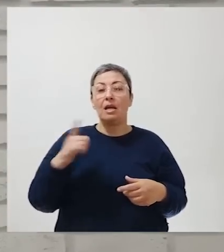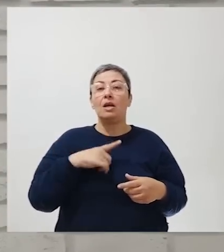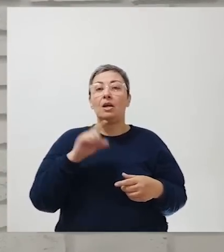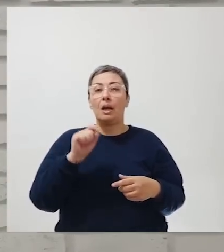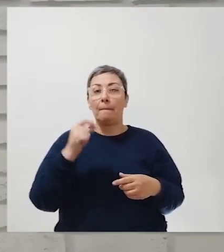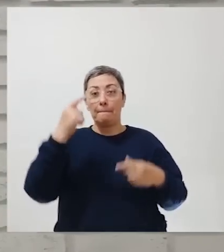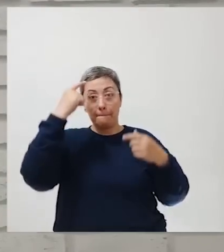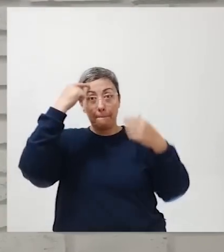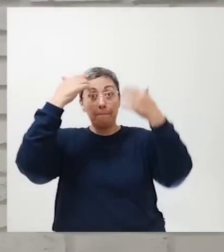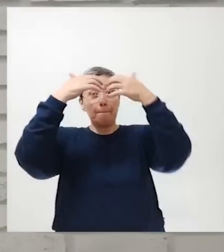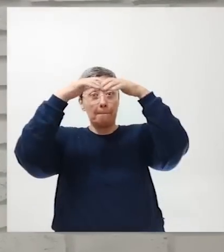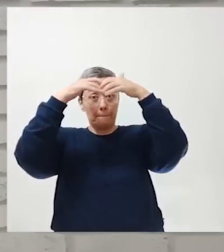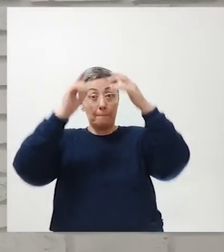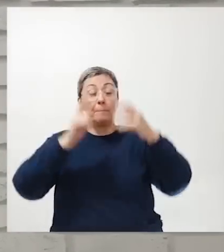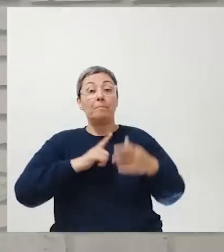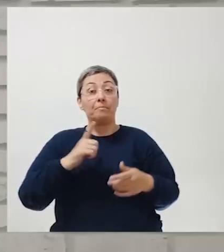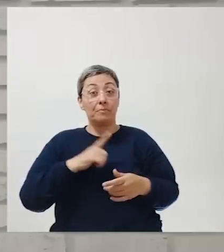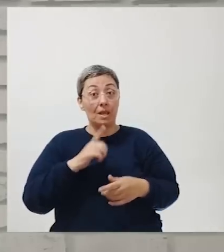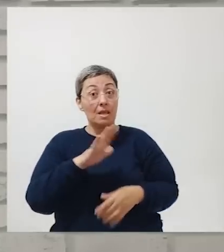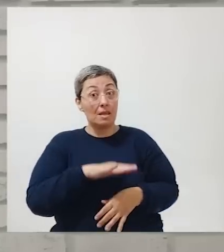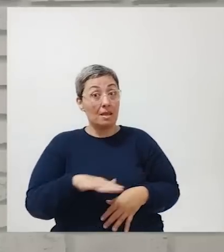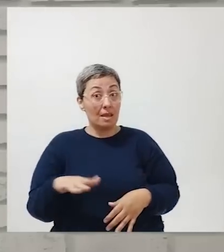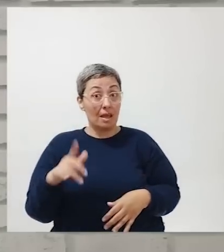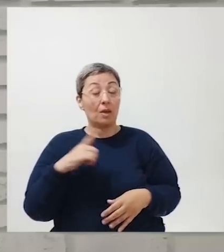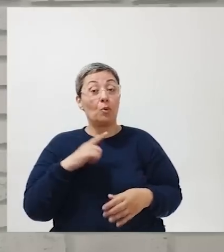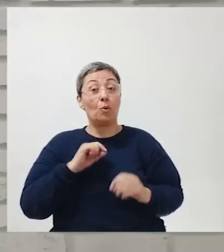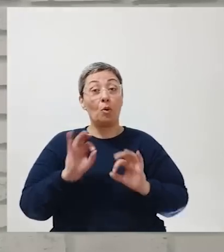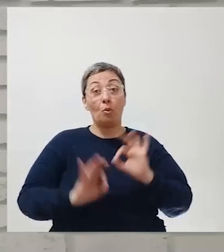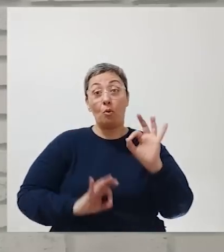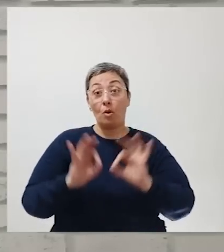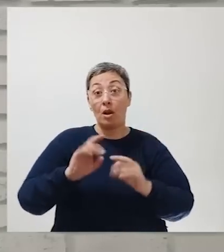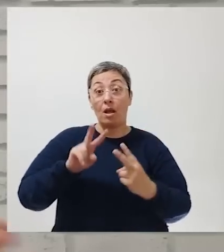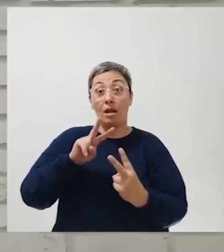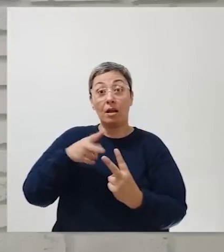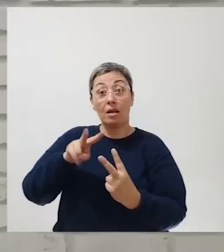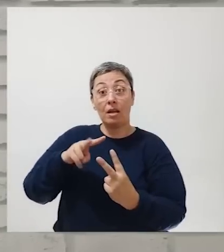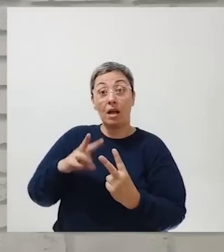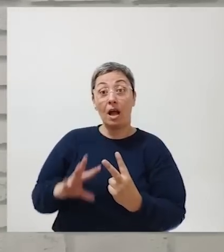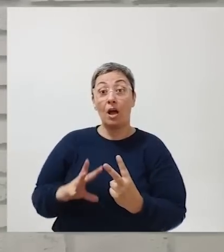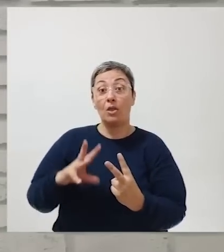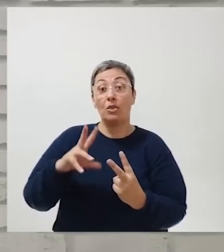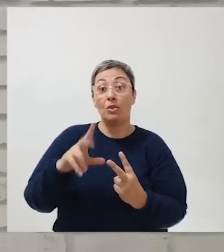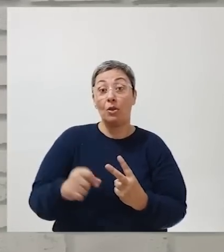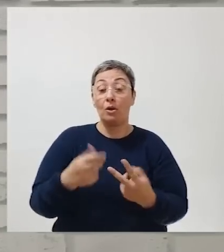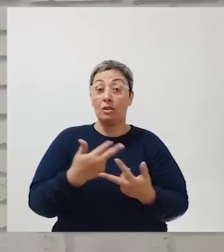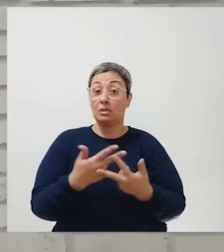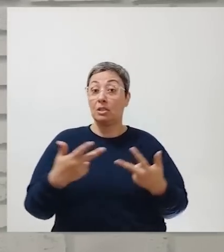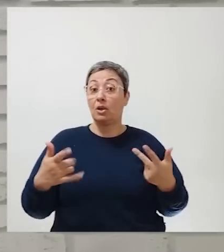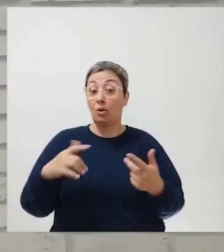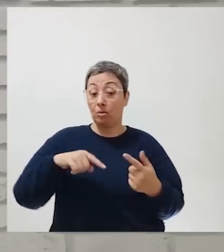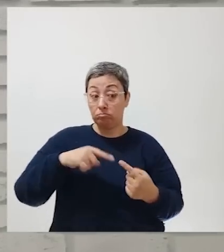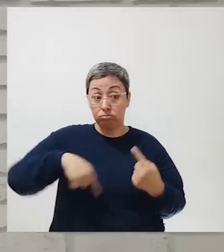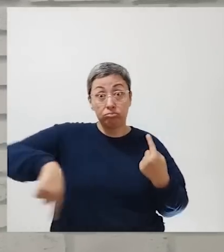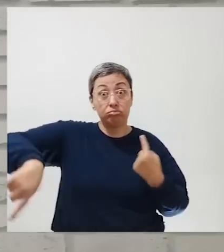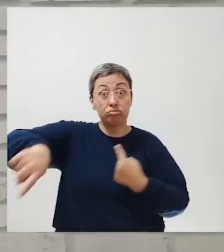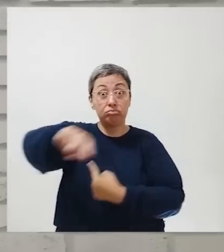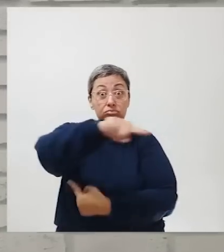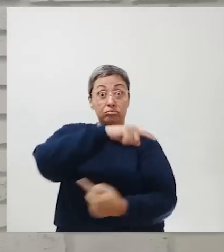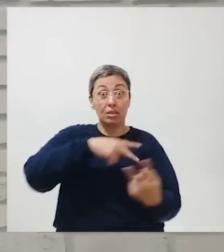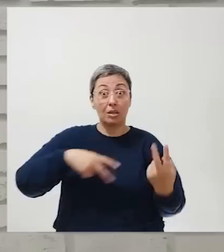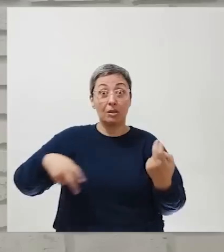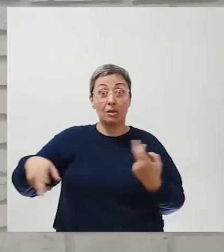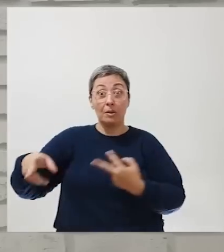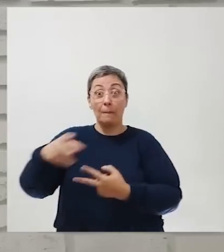seres pensantes. As crianças elaboram hipóteses sobre todas as coisas que estão à sua volta.